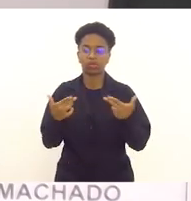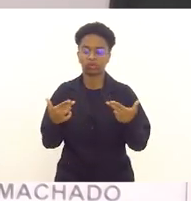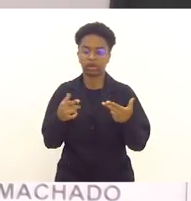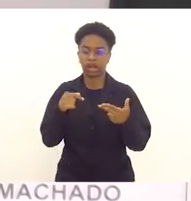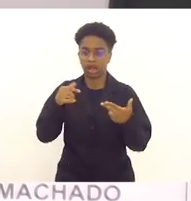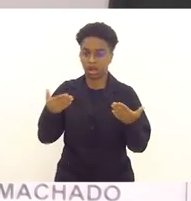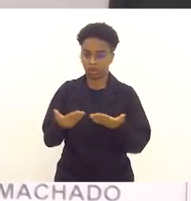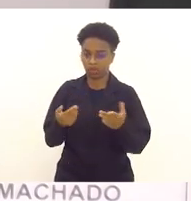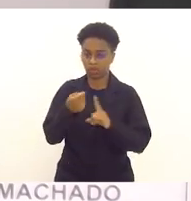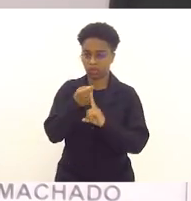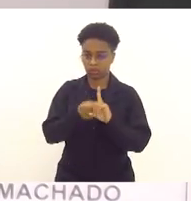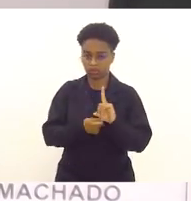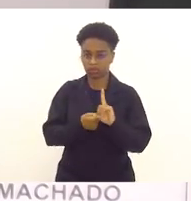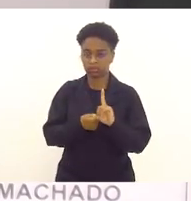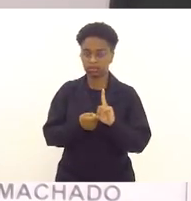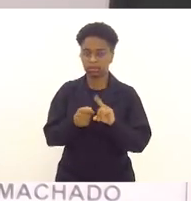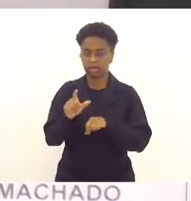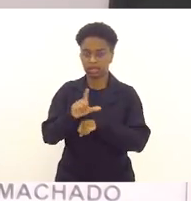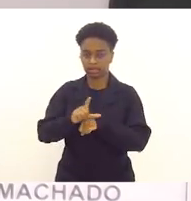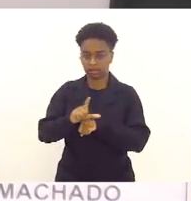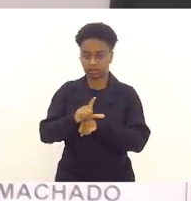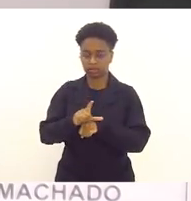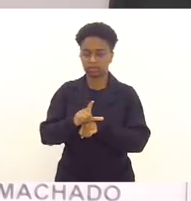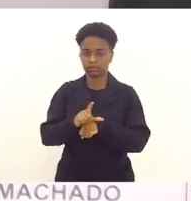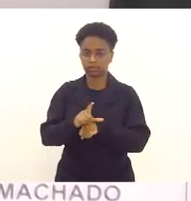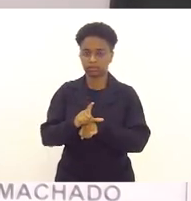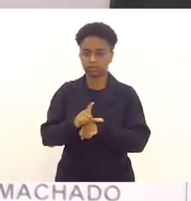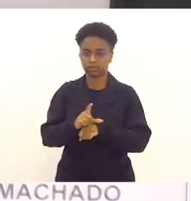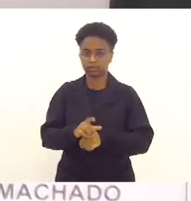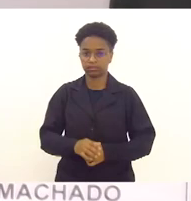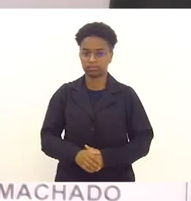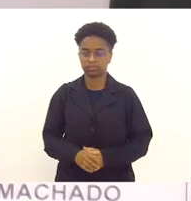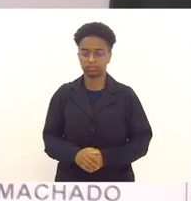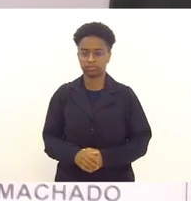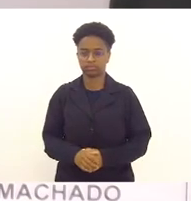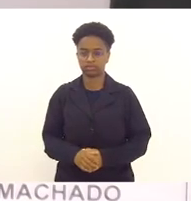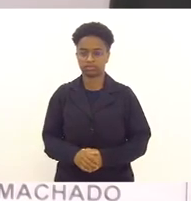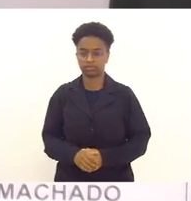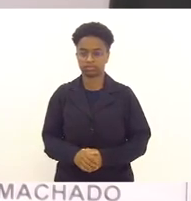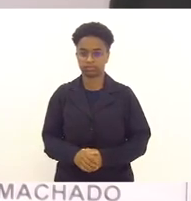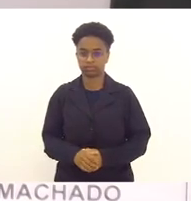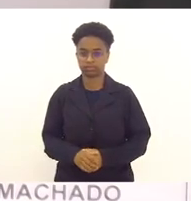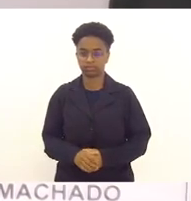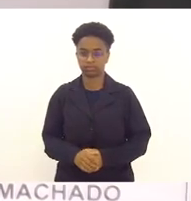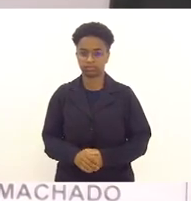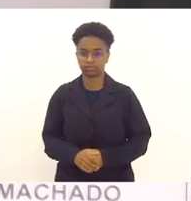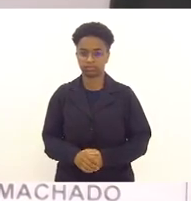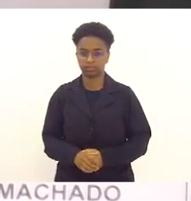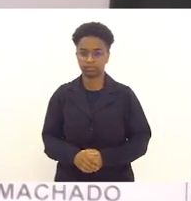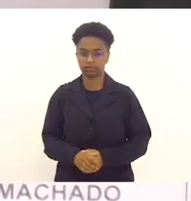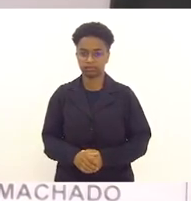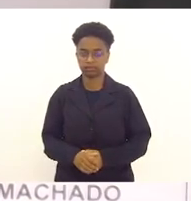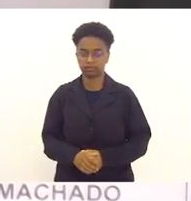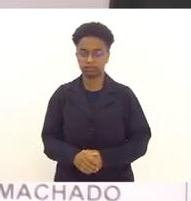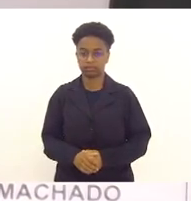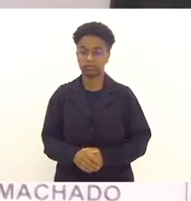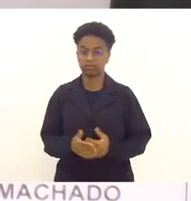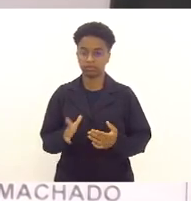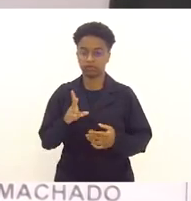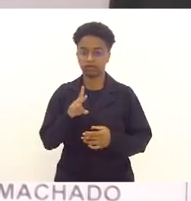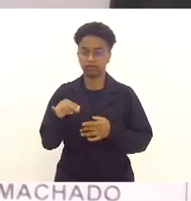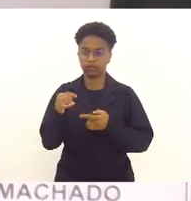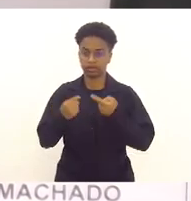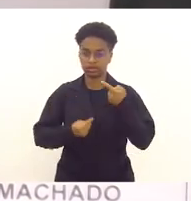nesse mês lilás que se fala muito daqui vai se falar muito se